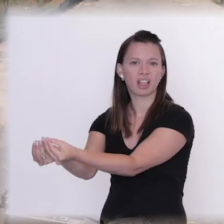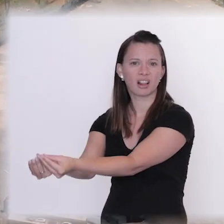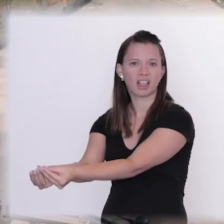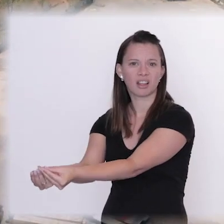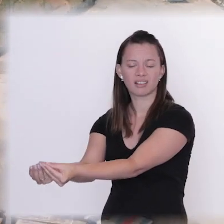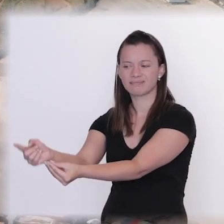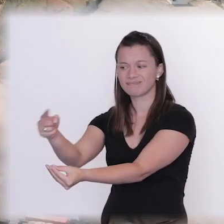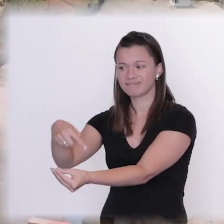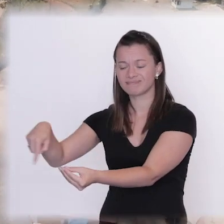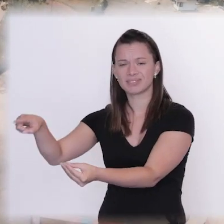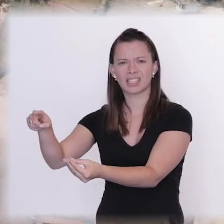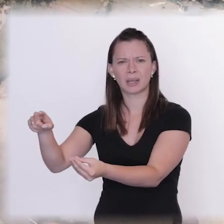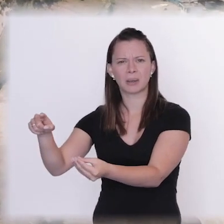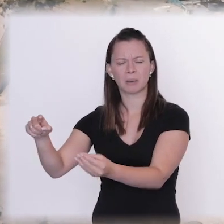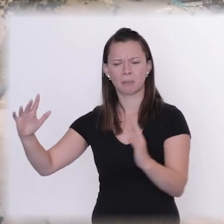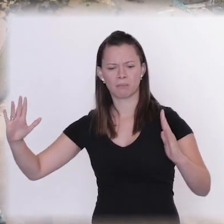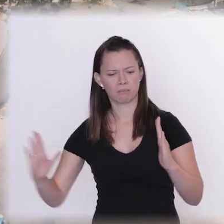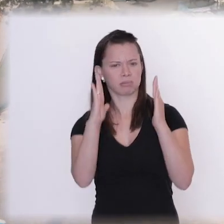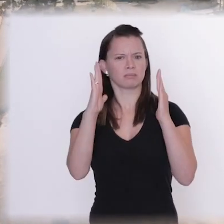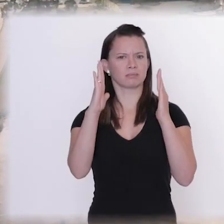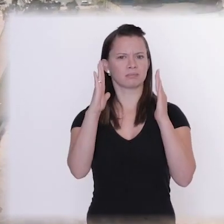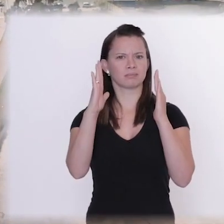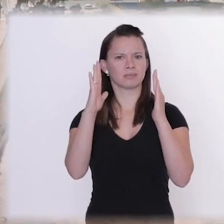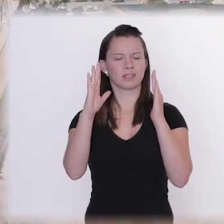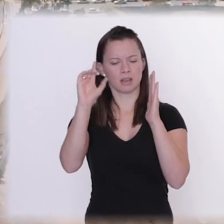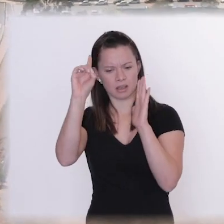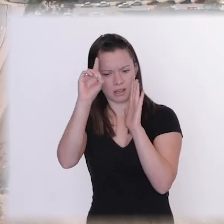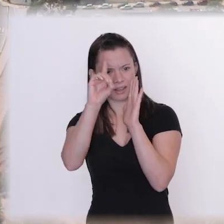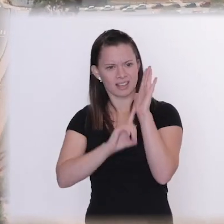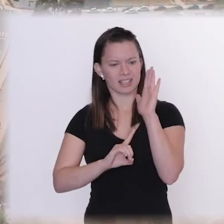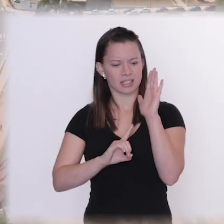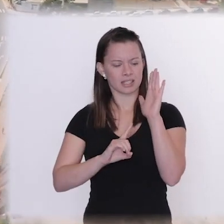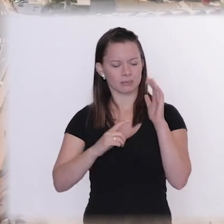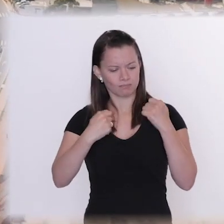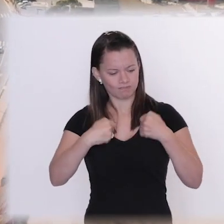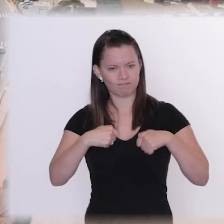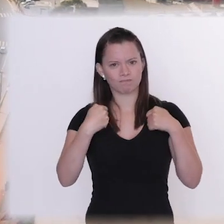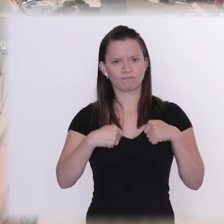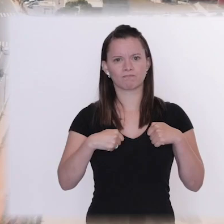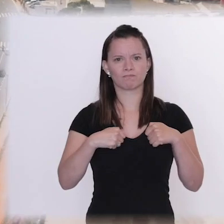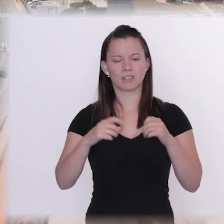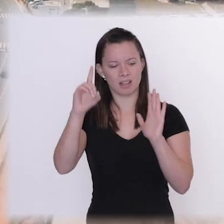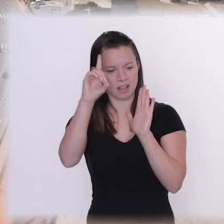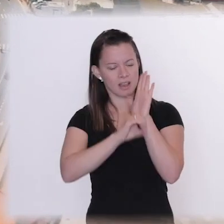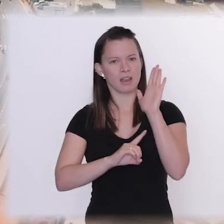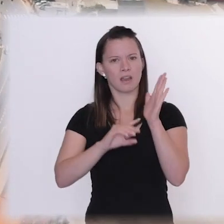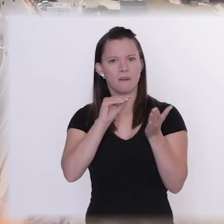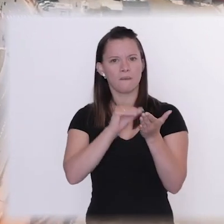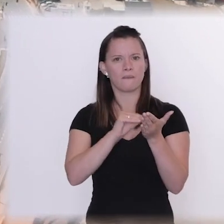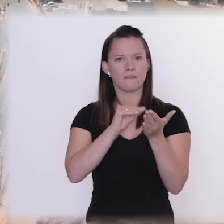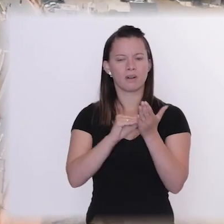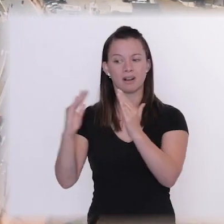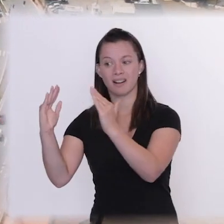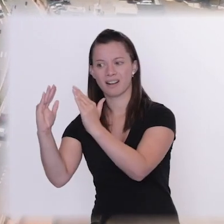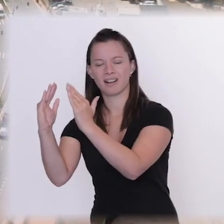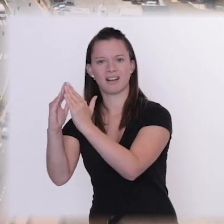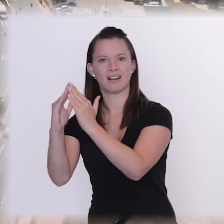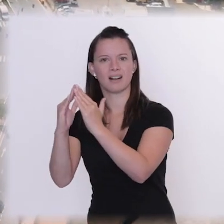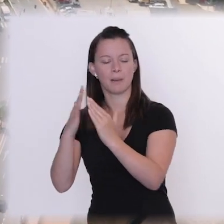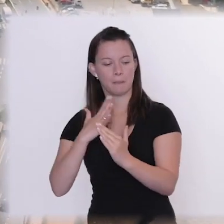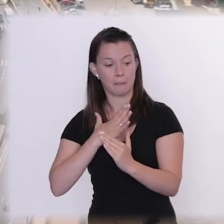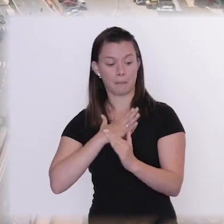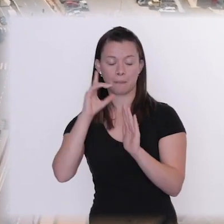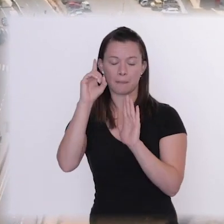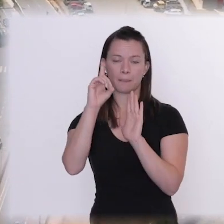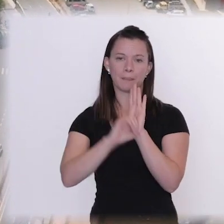se colocar na posição contra o Estado e contra o mercado, que também não oferecia opções, de construir seu direito à moradia. E isso é um grande absurdo, né?